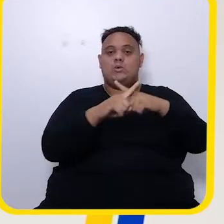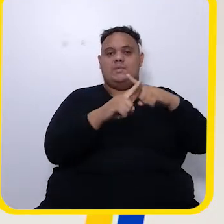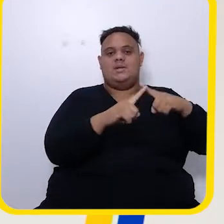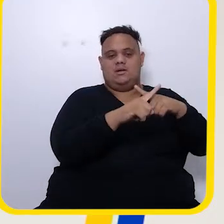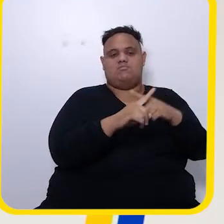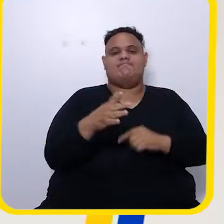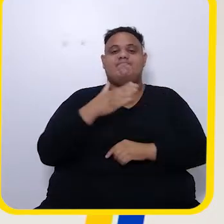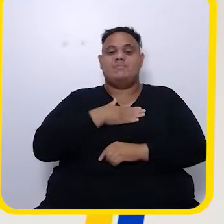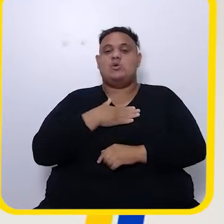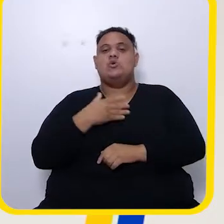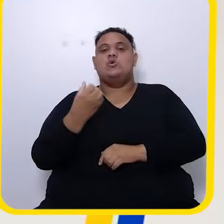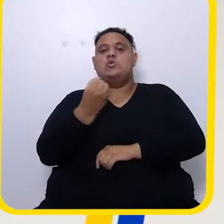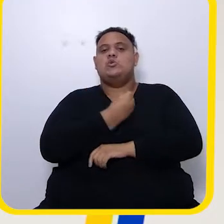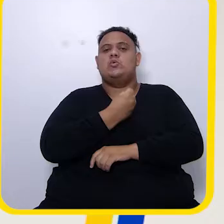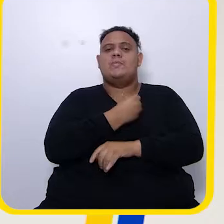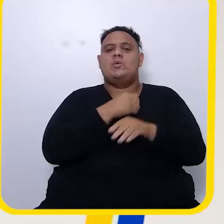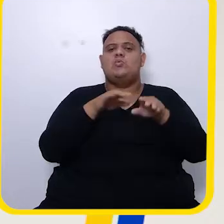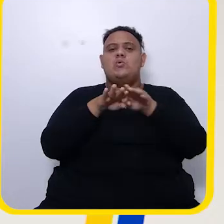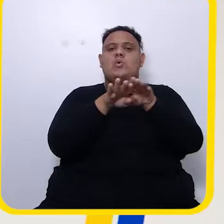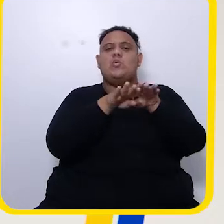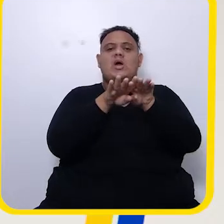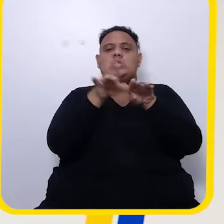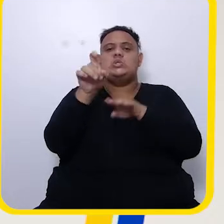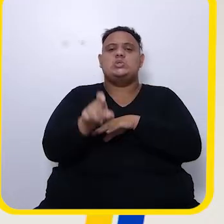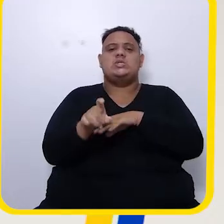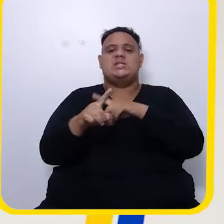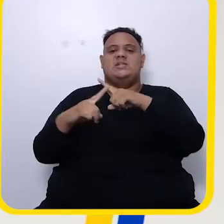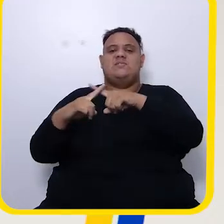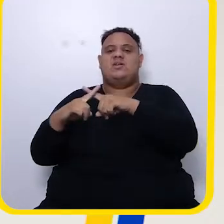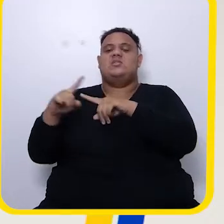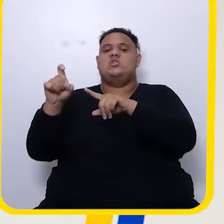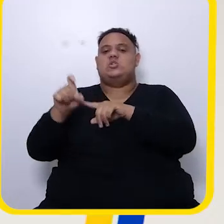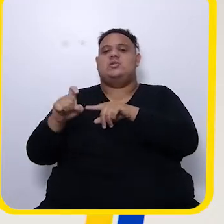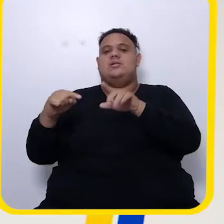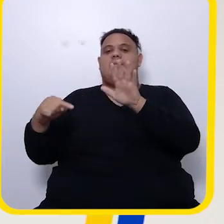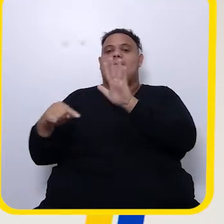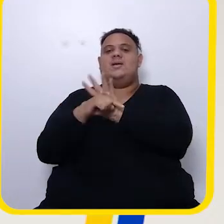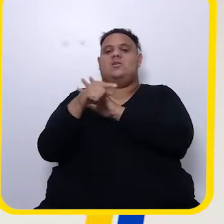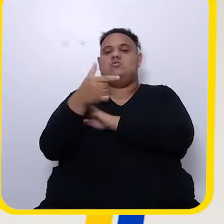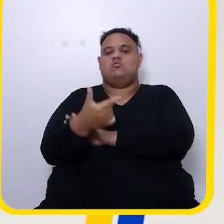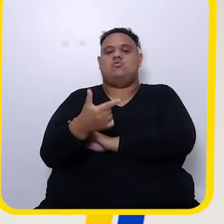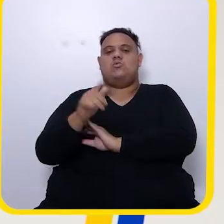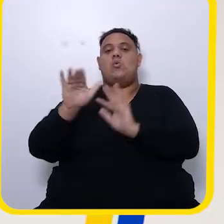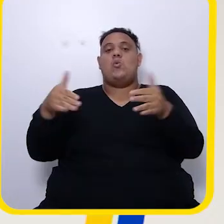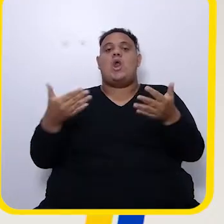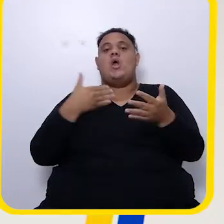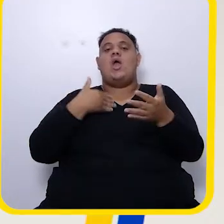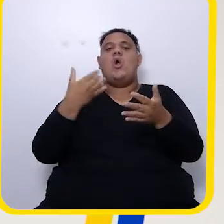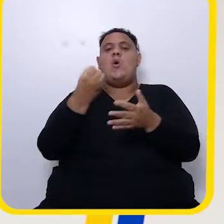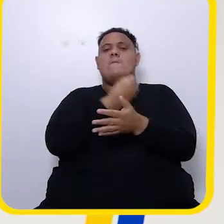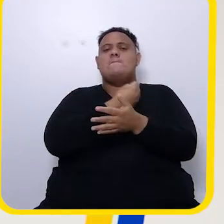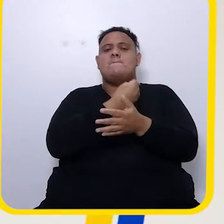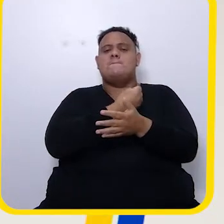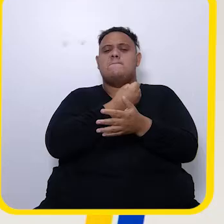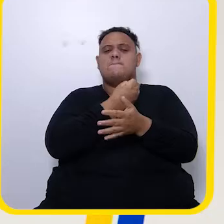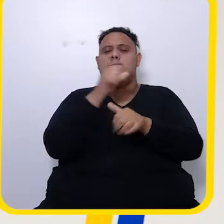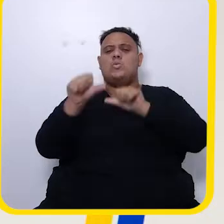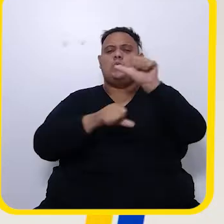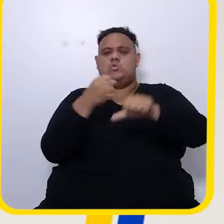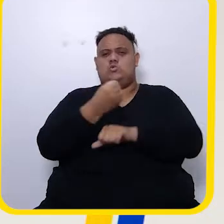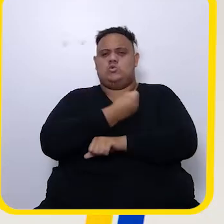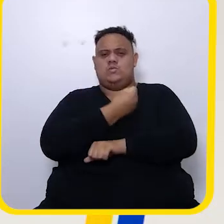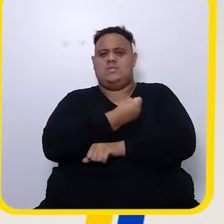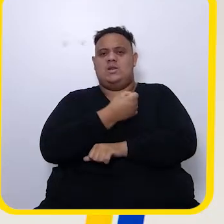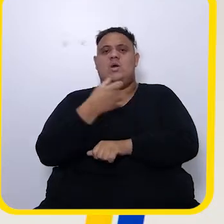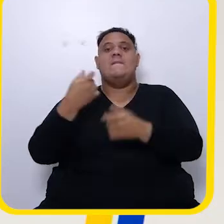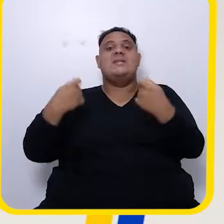novos denominadores serão x vezes x menos 2. E quando eu mudo os denominadores, automaticamente eu tenho que mudar